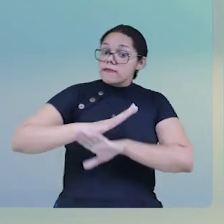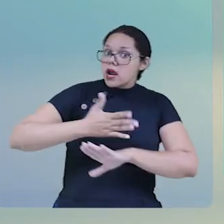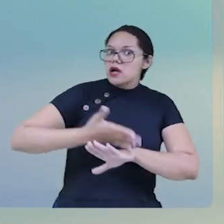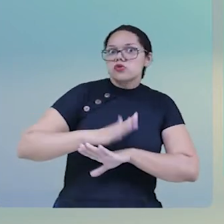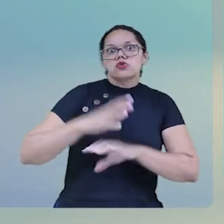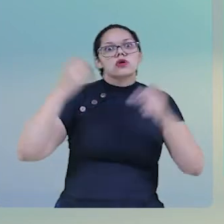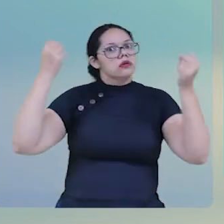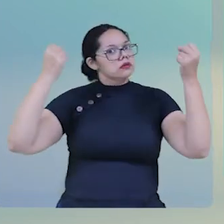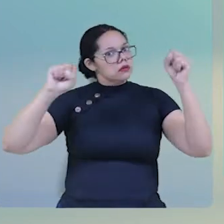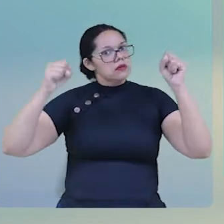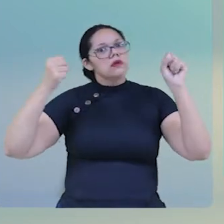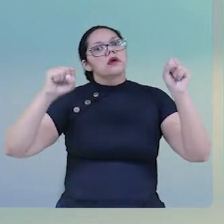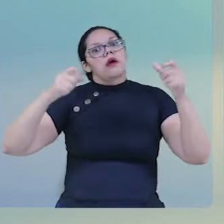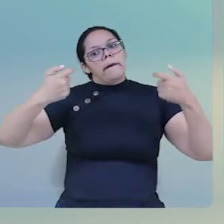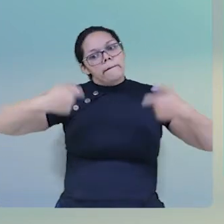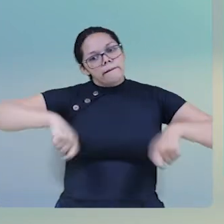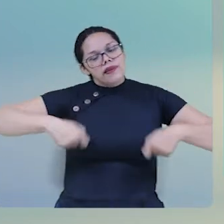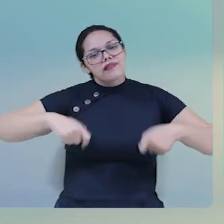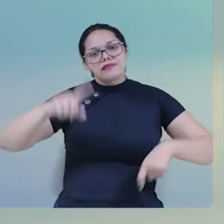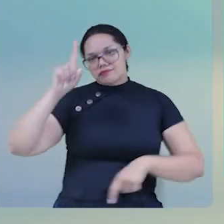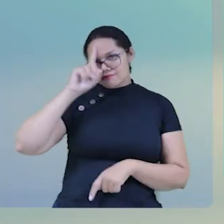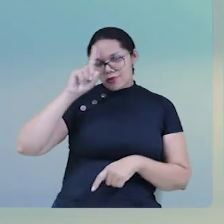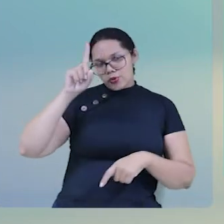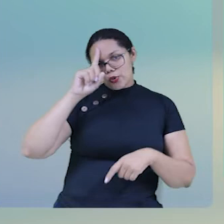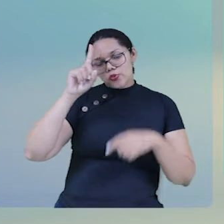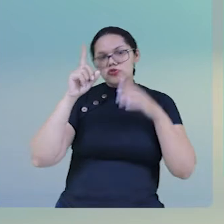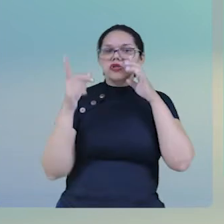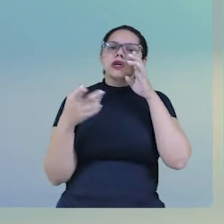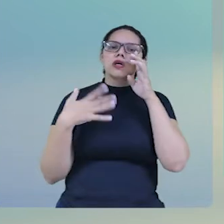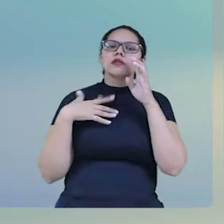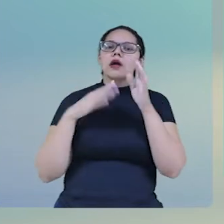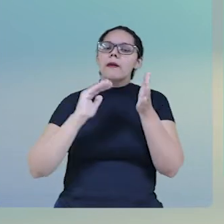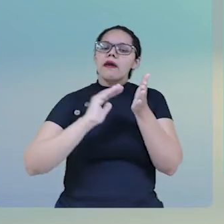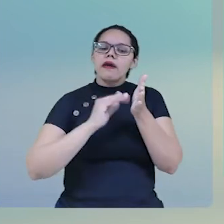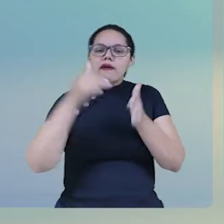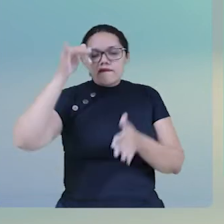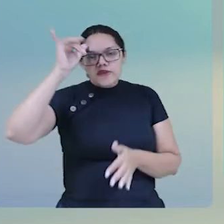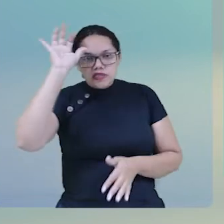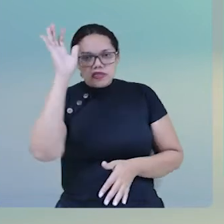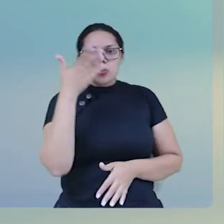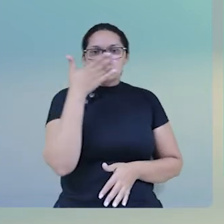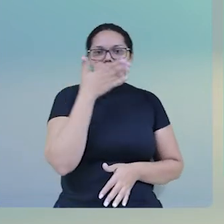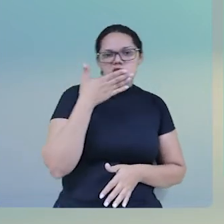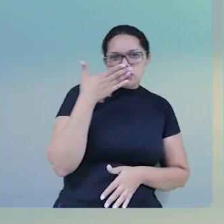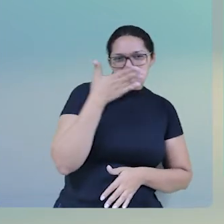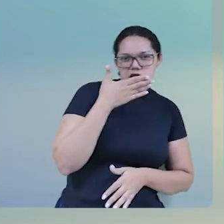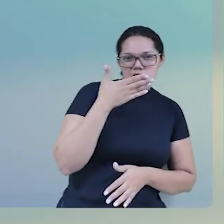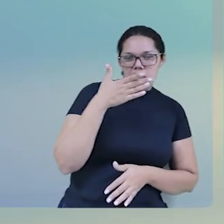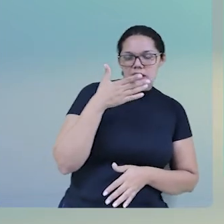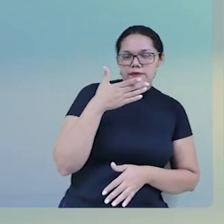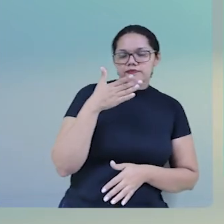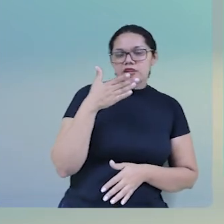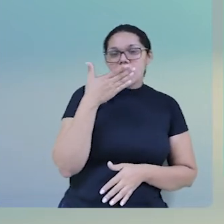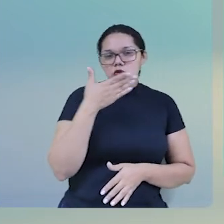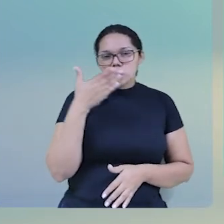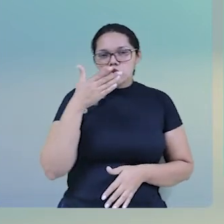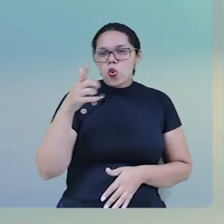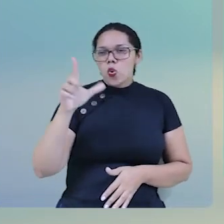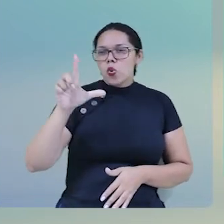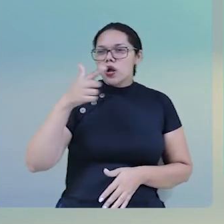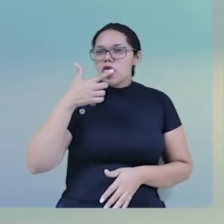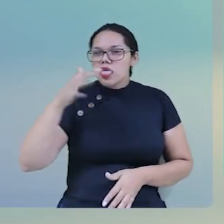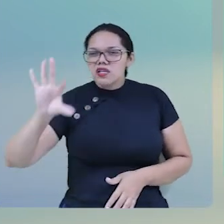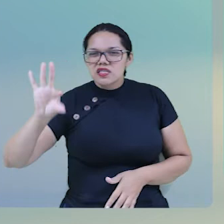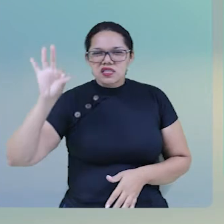praticando atividade física regularmente, não abusando do sal, nem de outros temperos nos alimentos que você consome